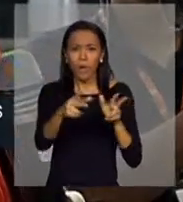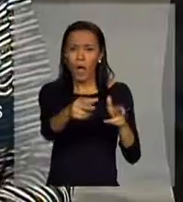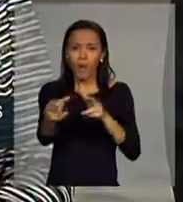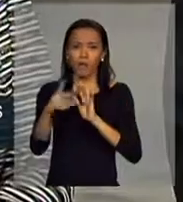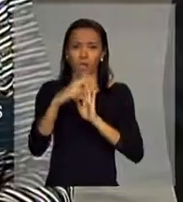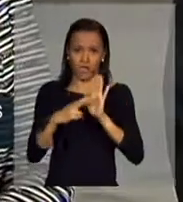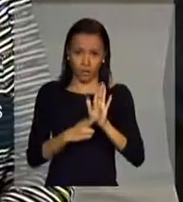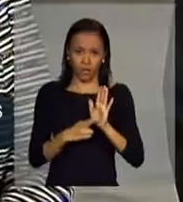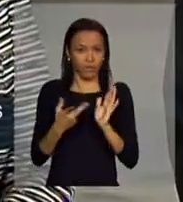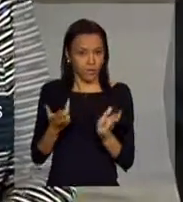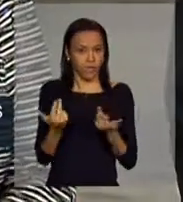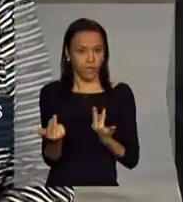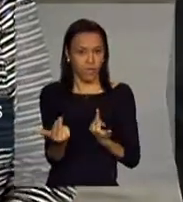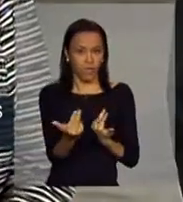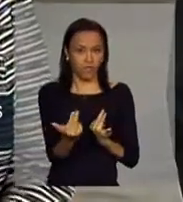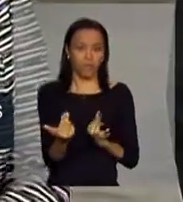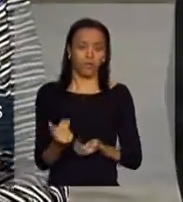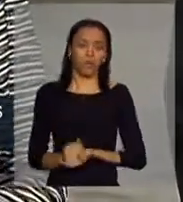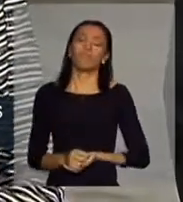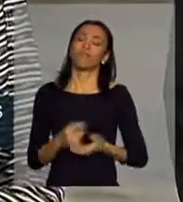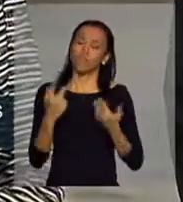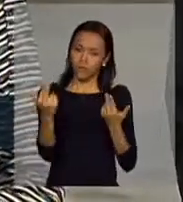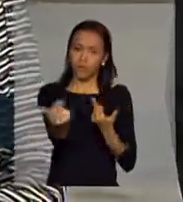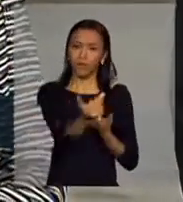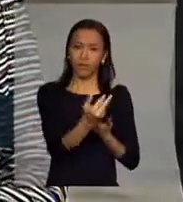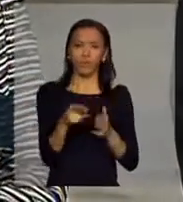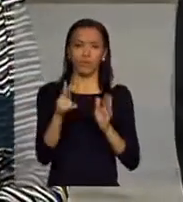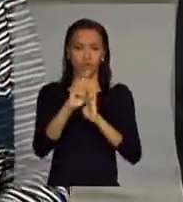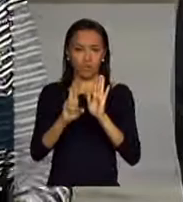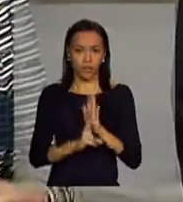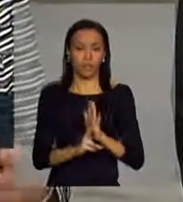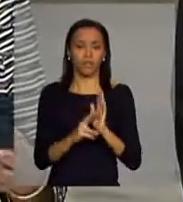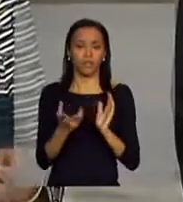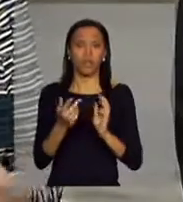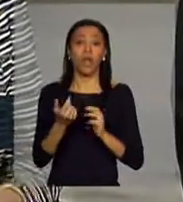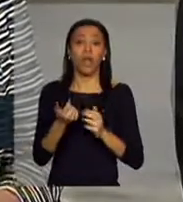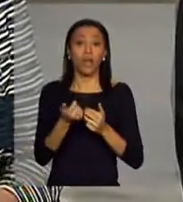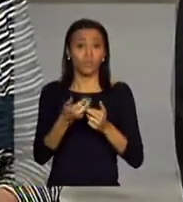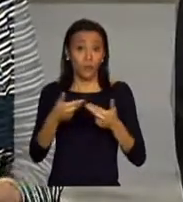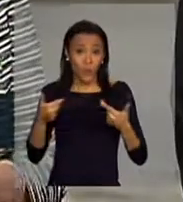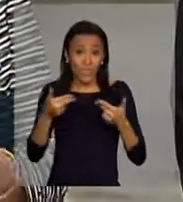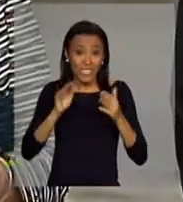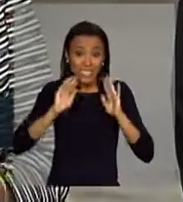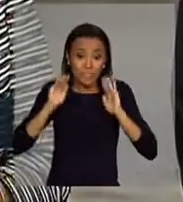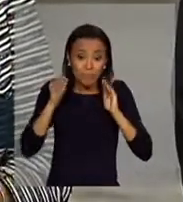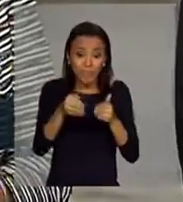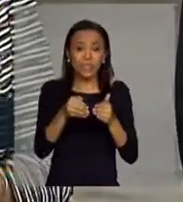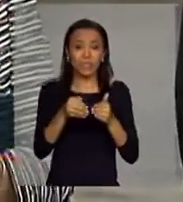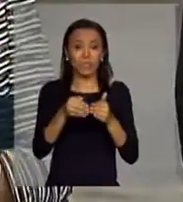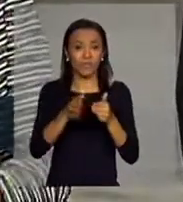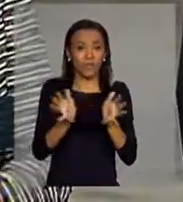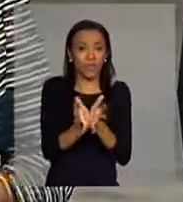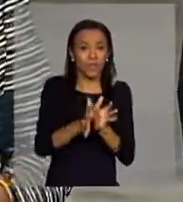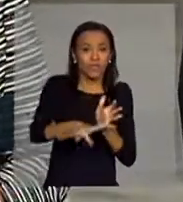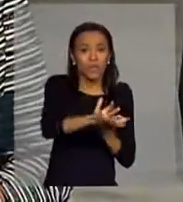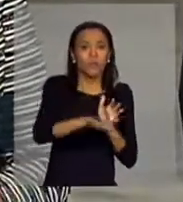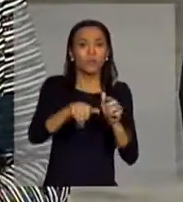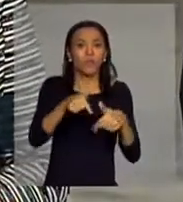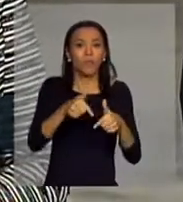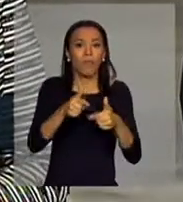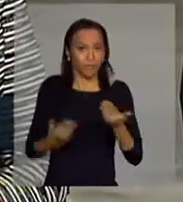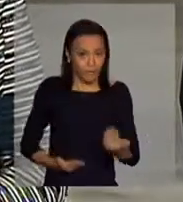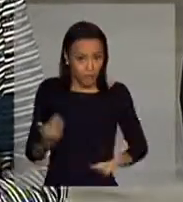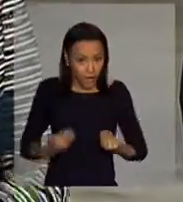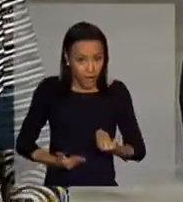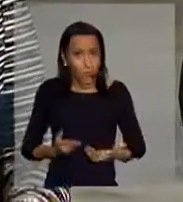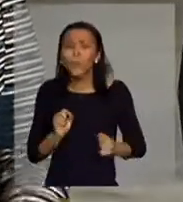também? Vai valer nos mesmos moldes. As coisas que são específicas, nós vamos estar destacando de forma